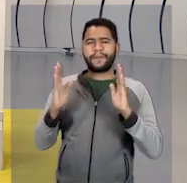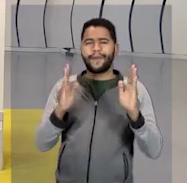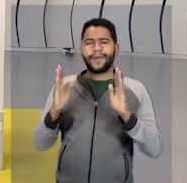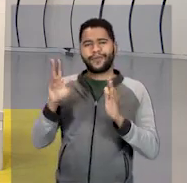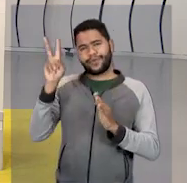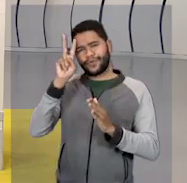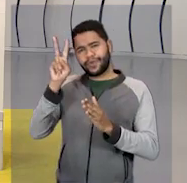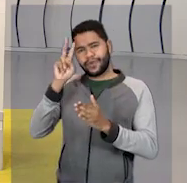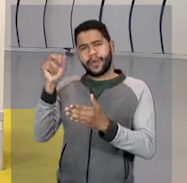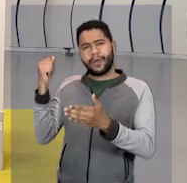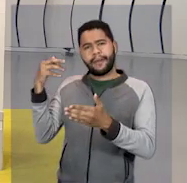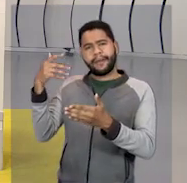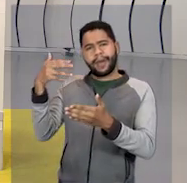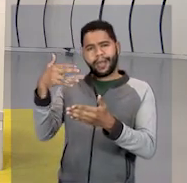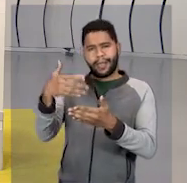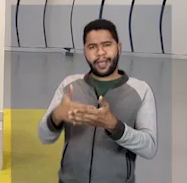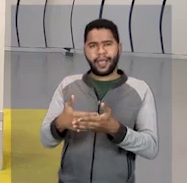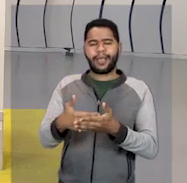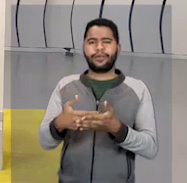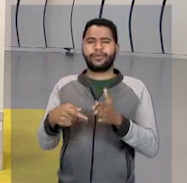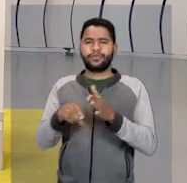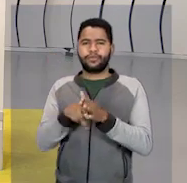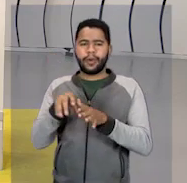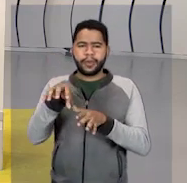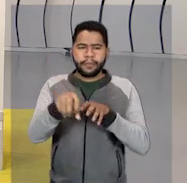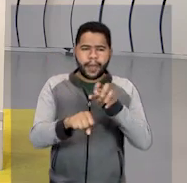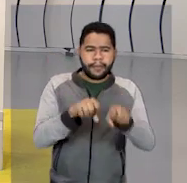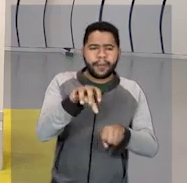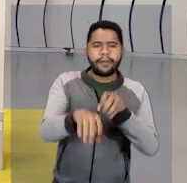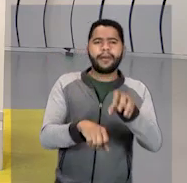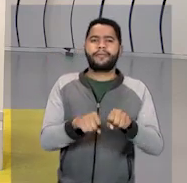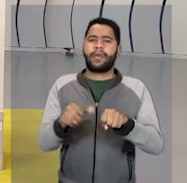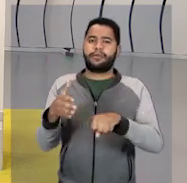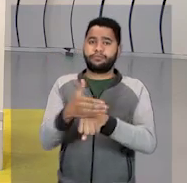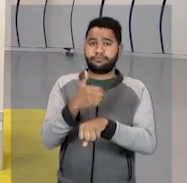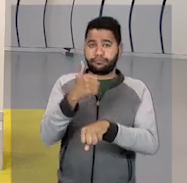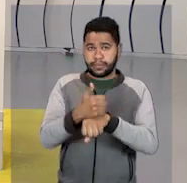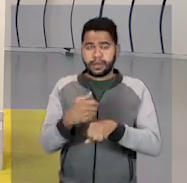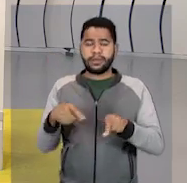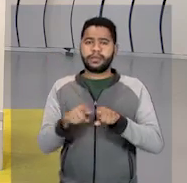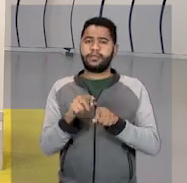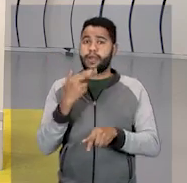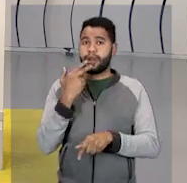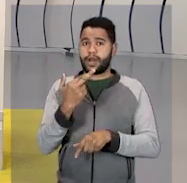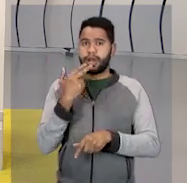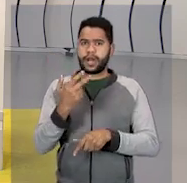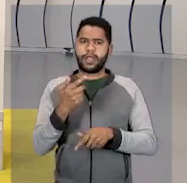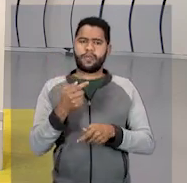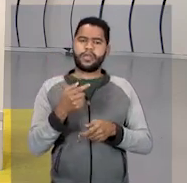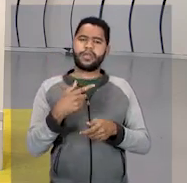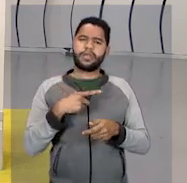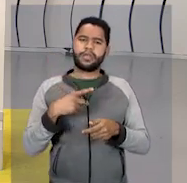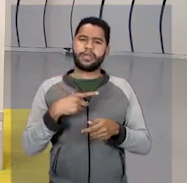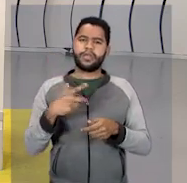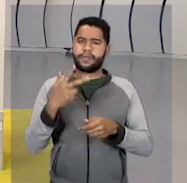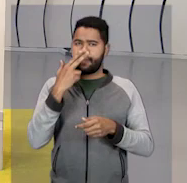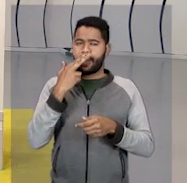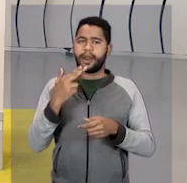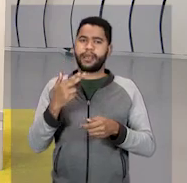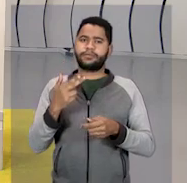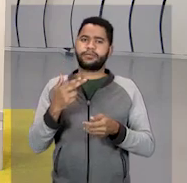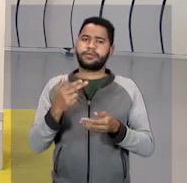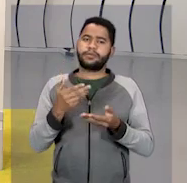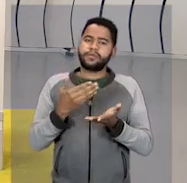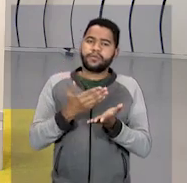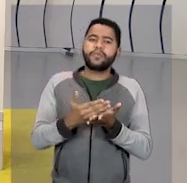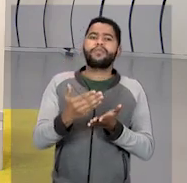histórico, né, de exploração na região, e claro, essas línguas que dominaram esses países, por isso nós chamamos de